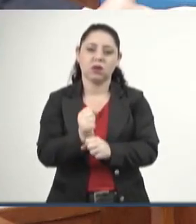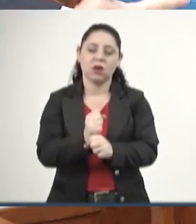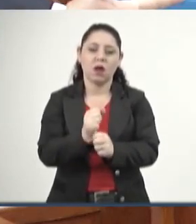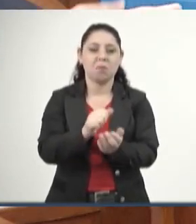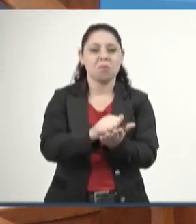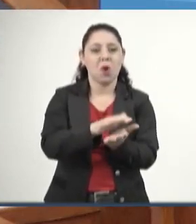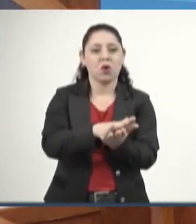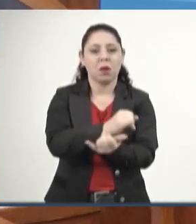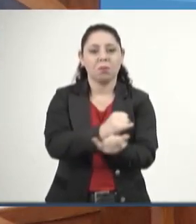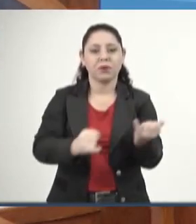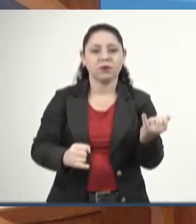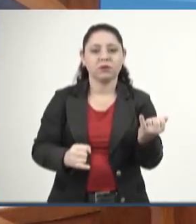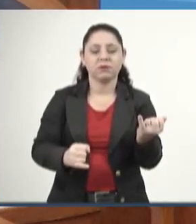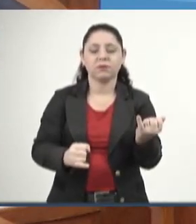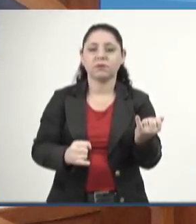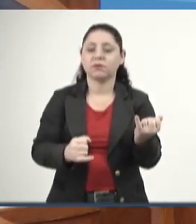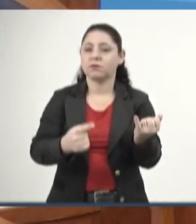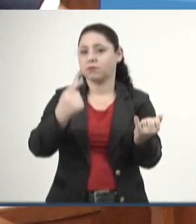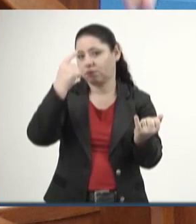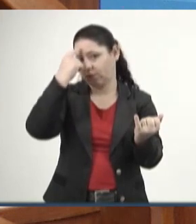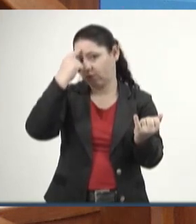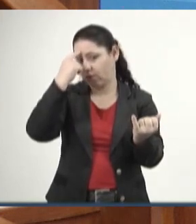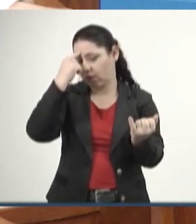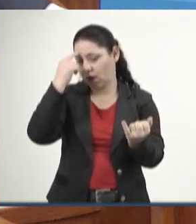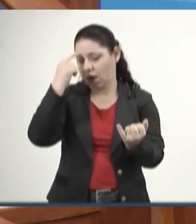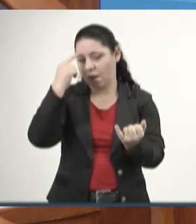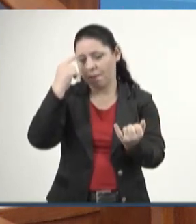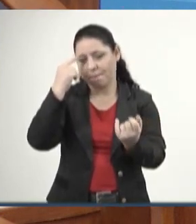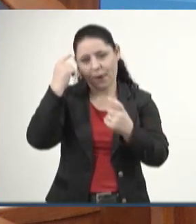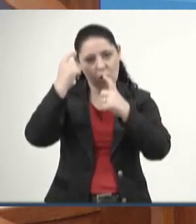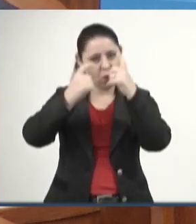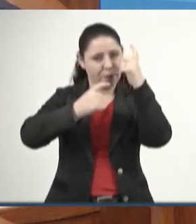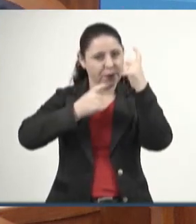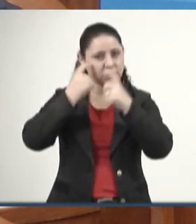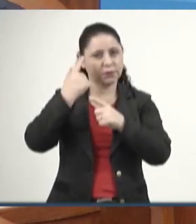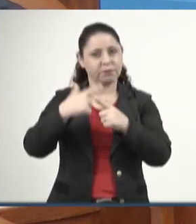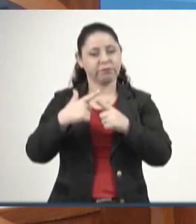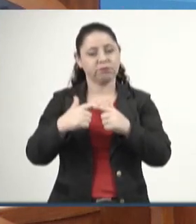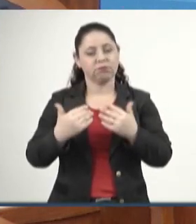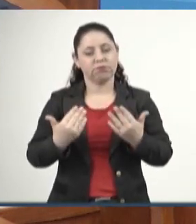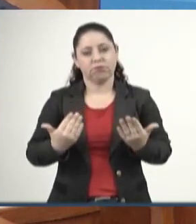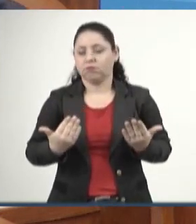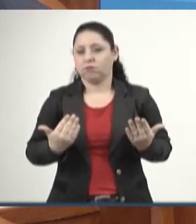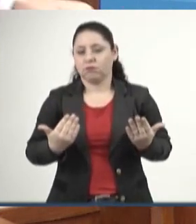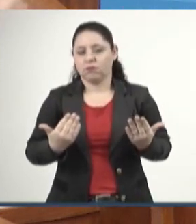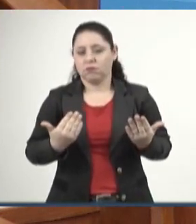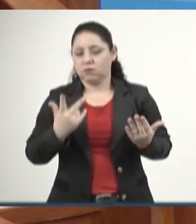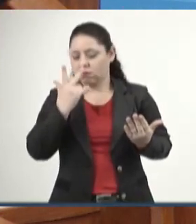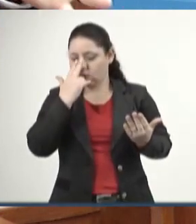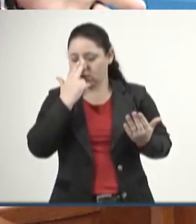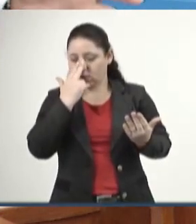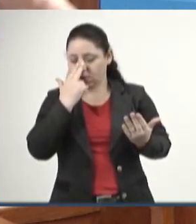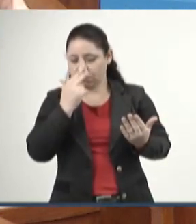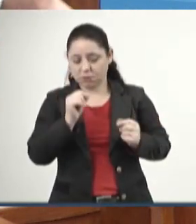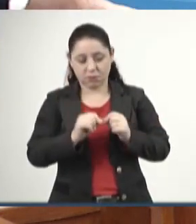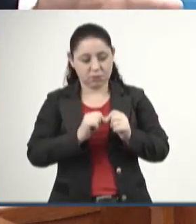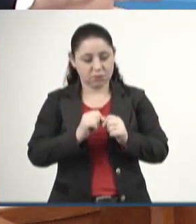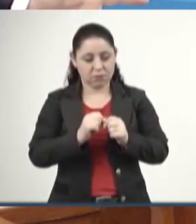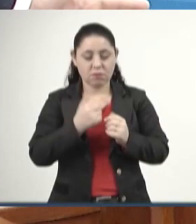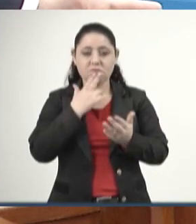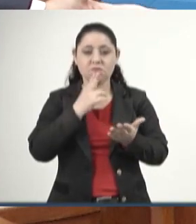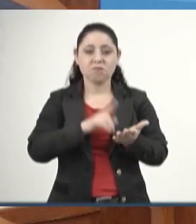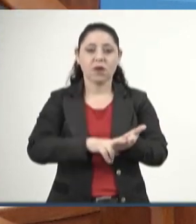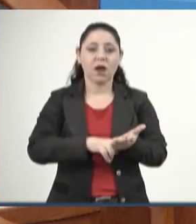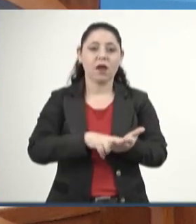pela metade. E eu acho que isso é muito grave, porque, assim, dá uma carta branca, como